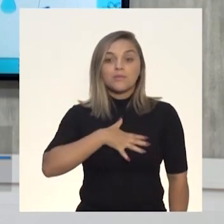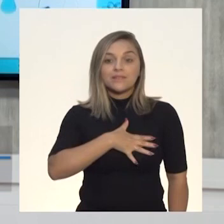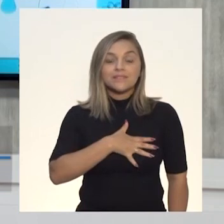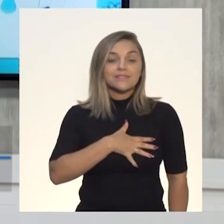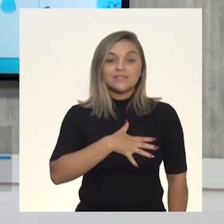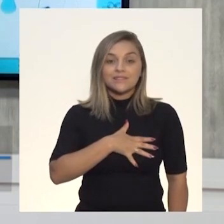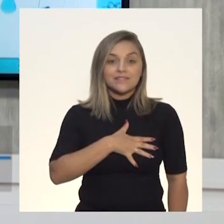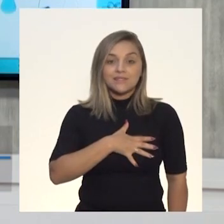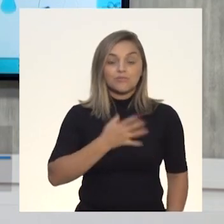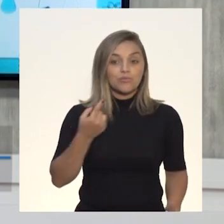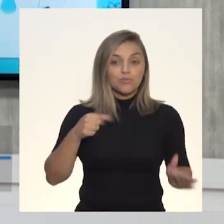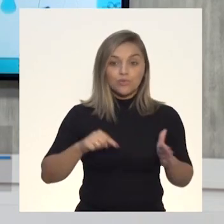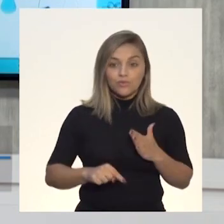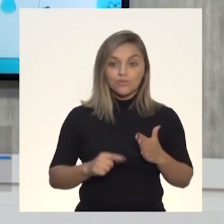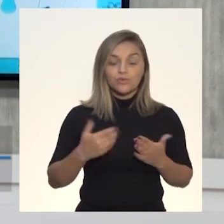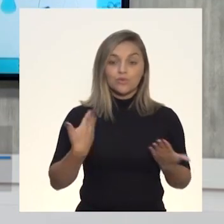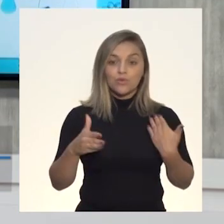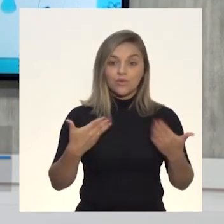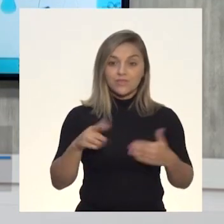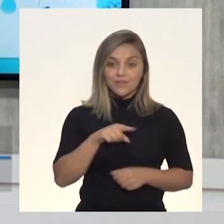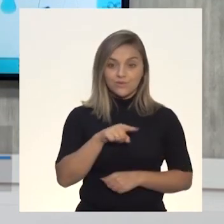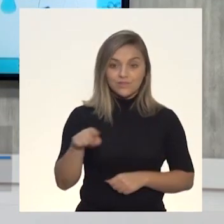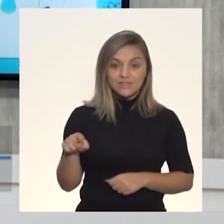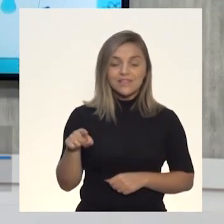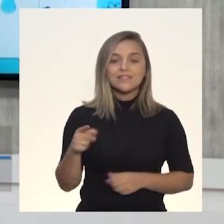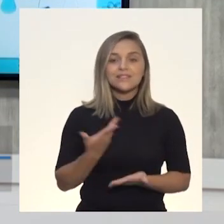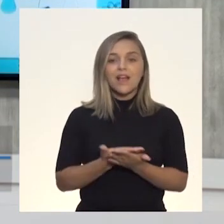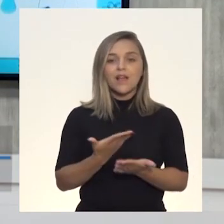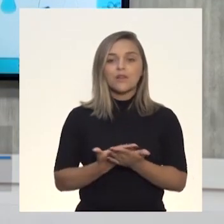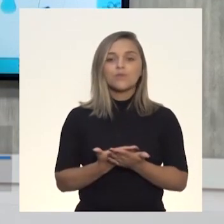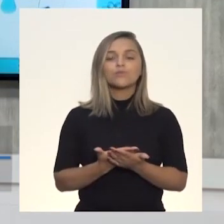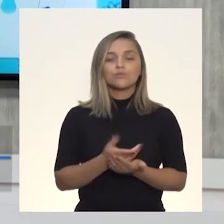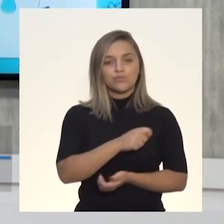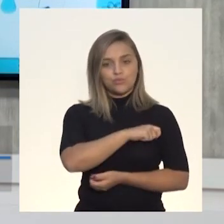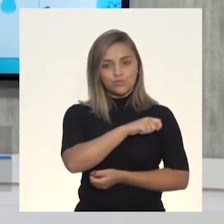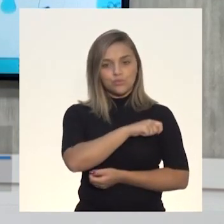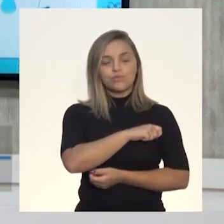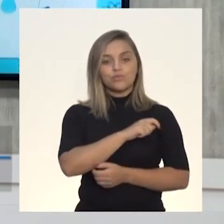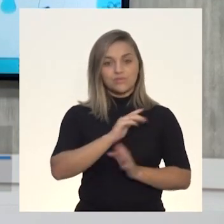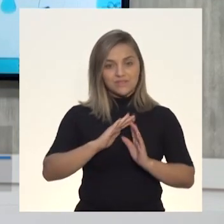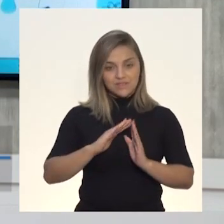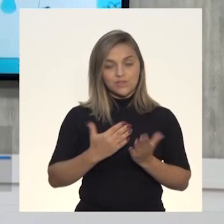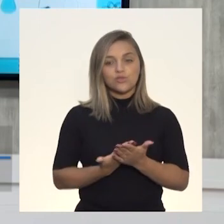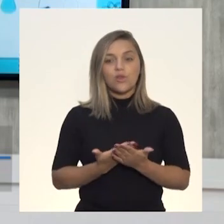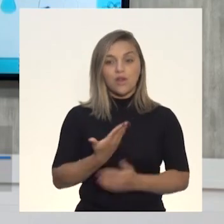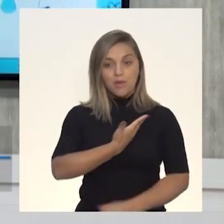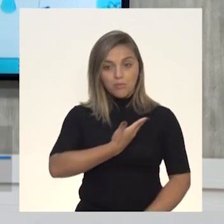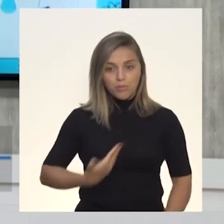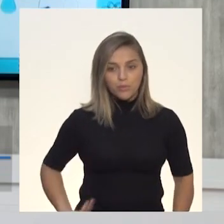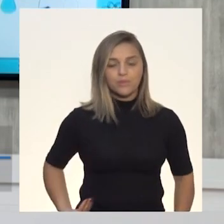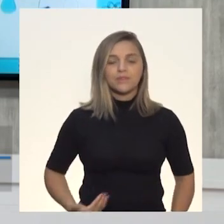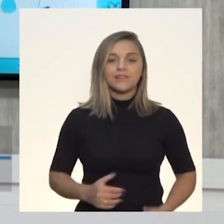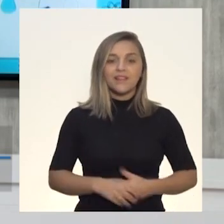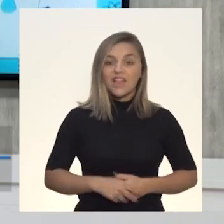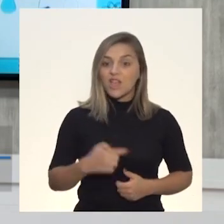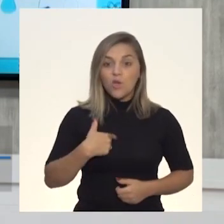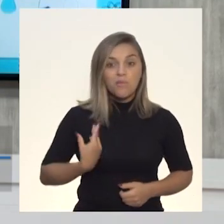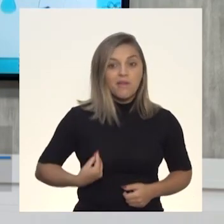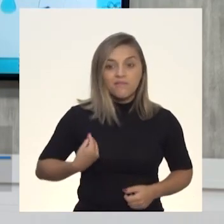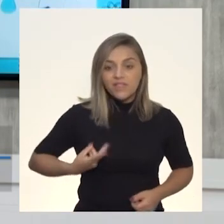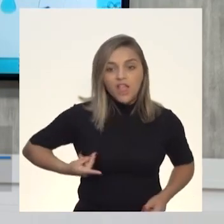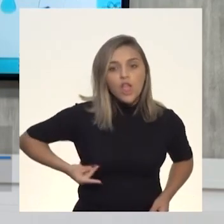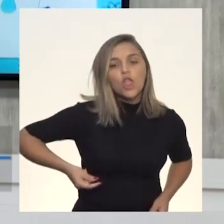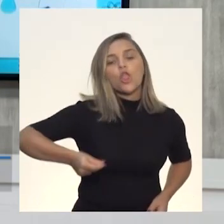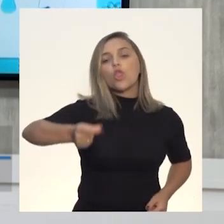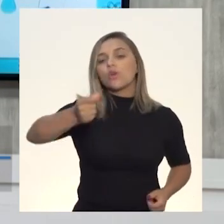que são alunos da escola pública. Eu sou aluno da escola pública, né? Estudei a minha vida inteira em escola pública, né? E aí fiz o